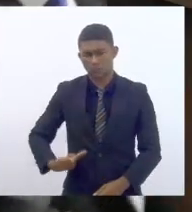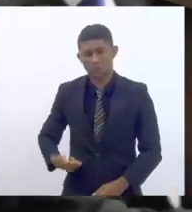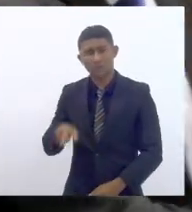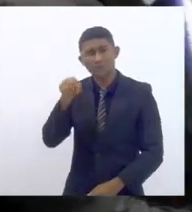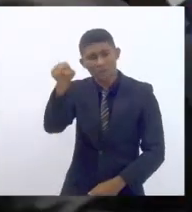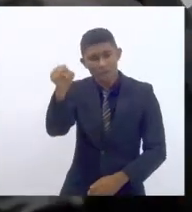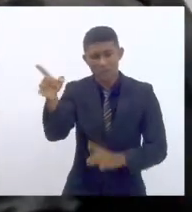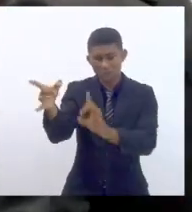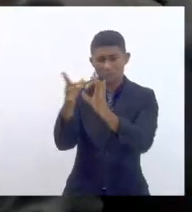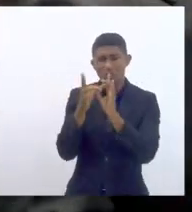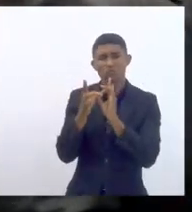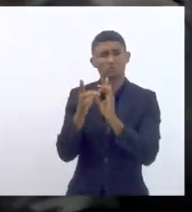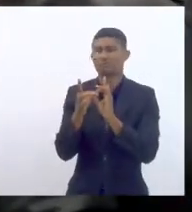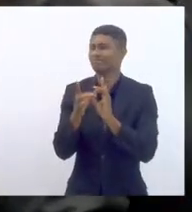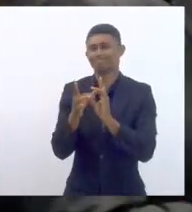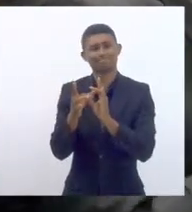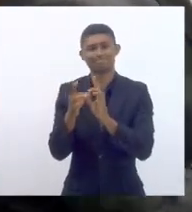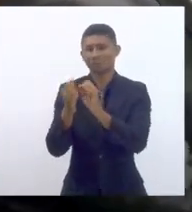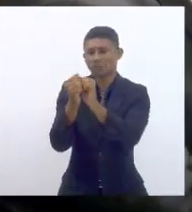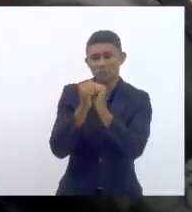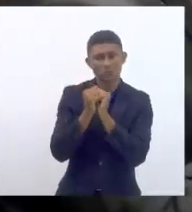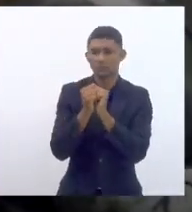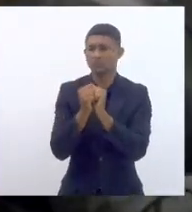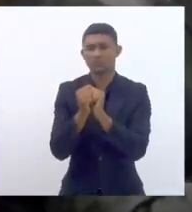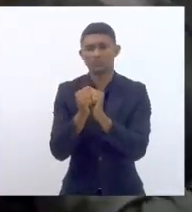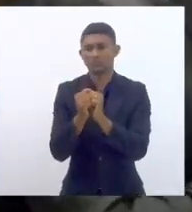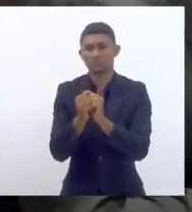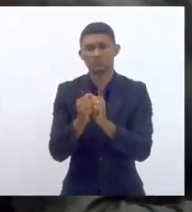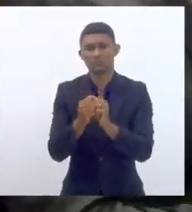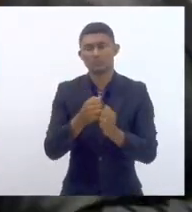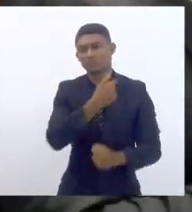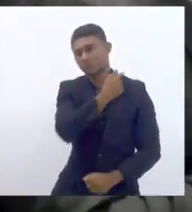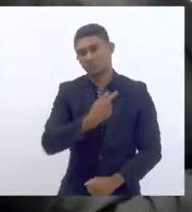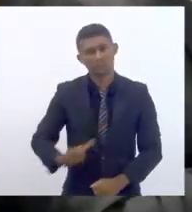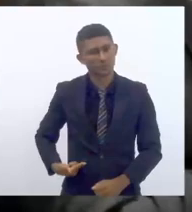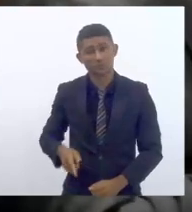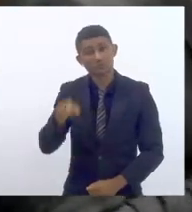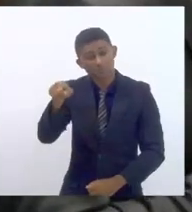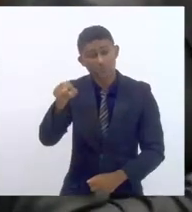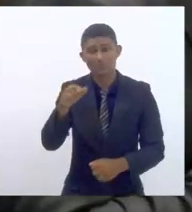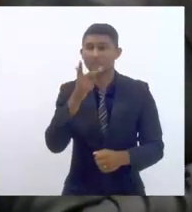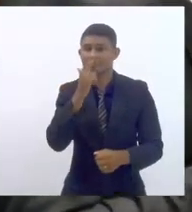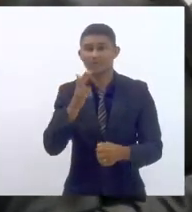gente, o governo é outro lado. Essa não, é a grande verdade.